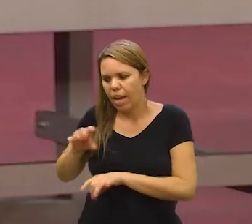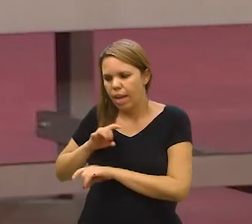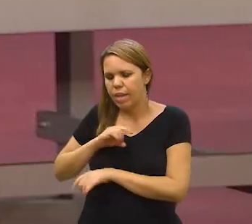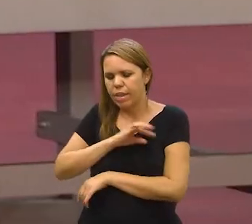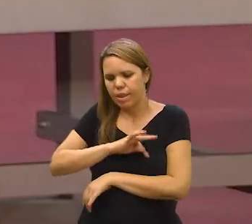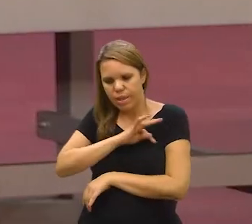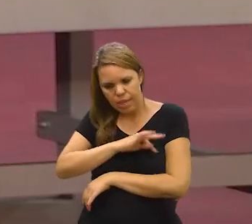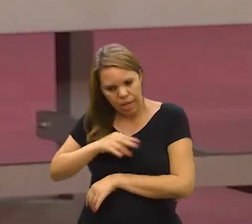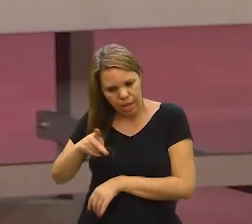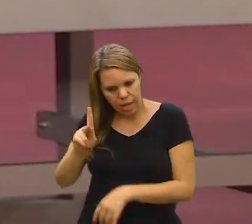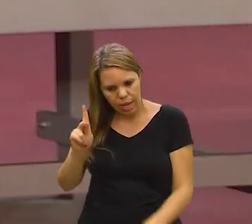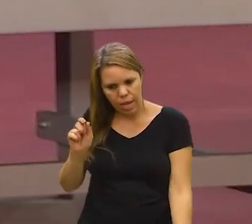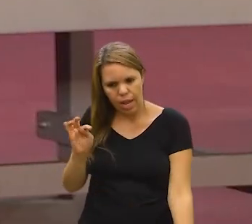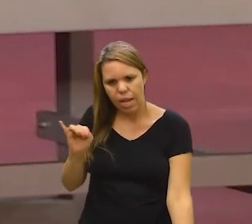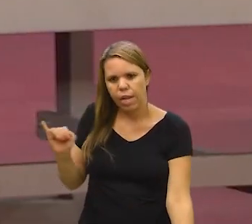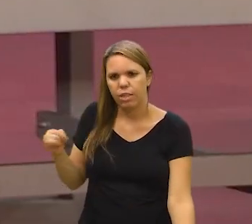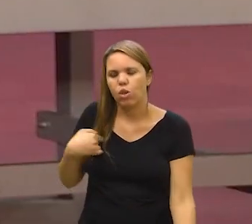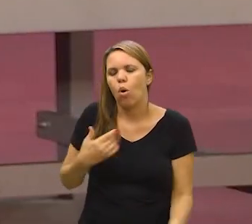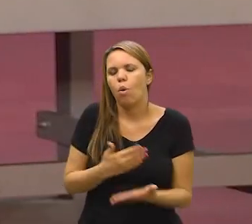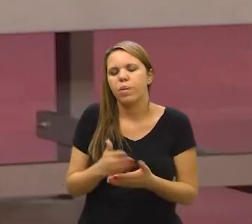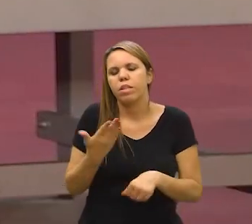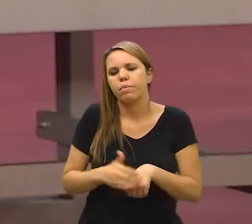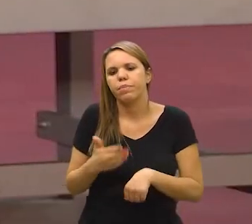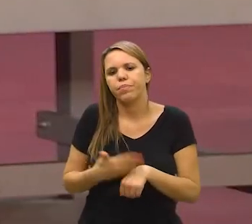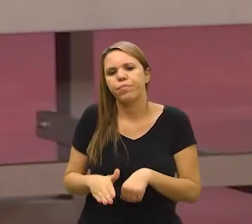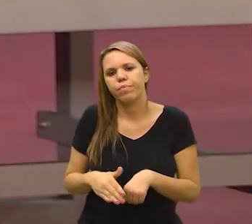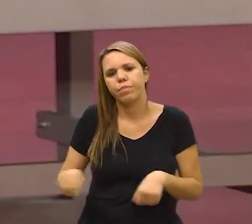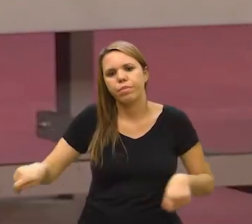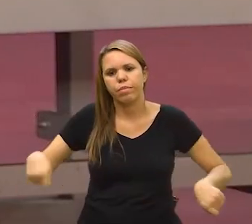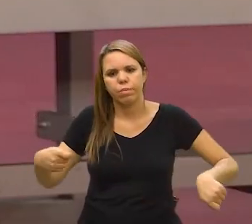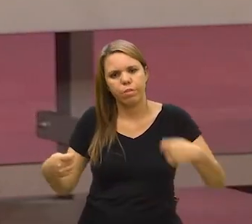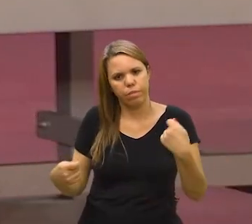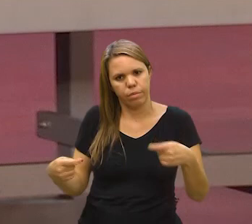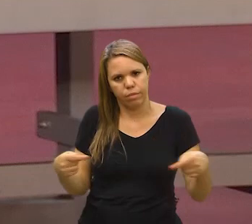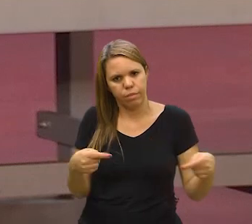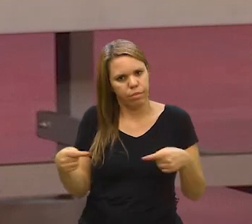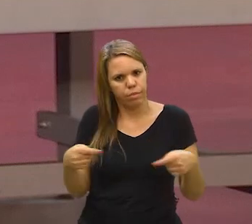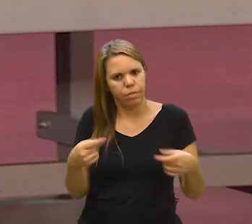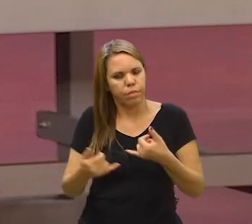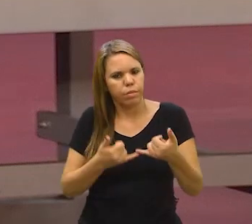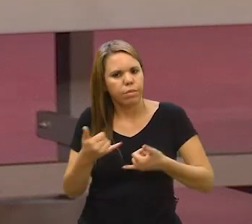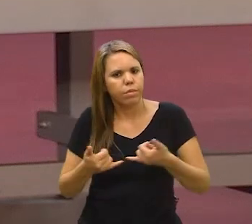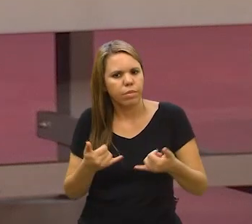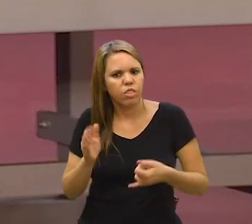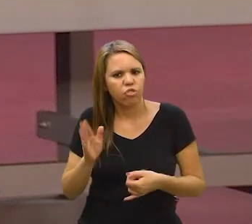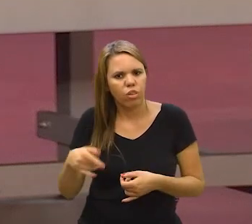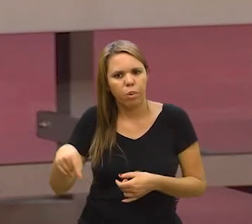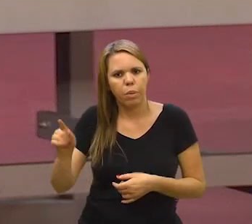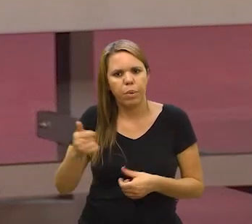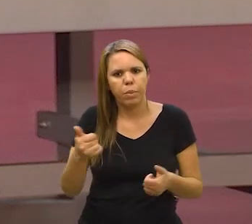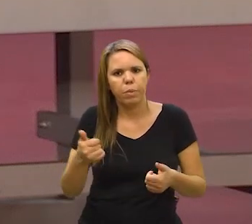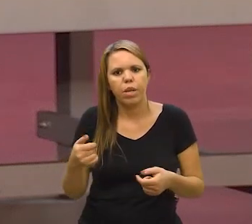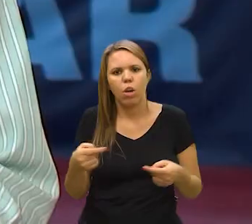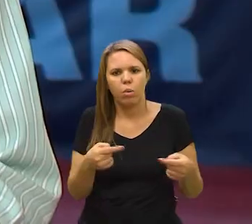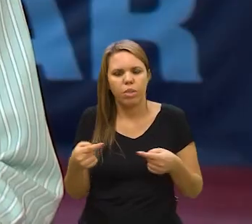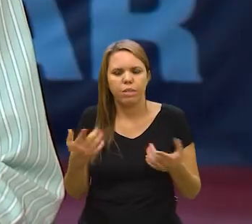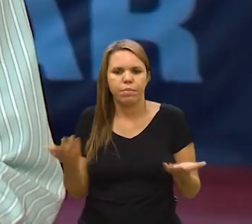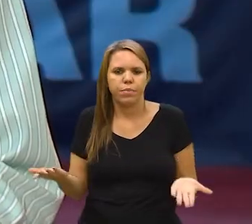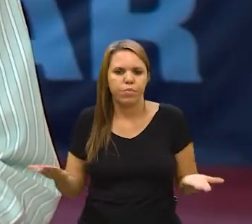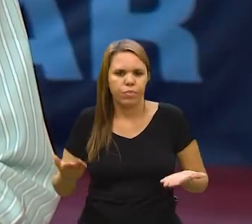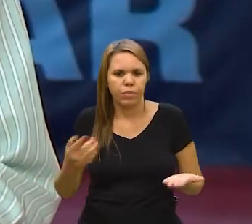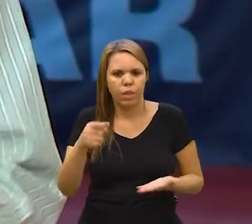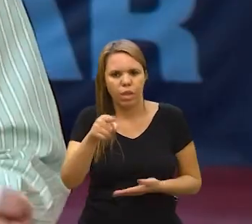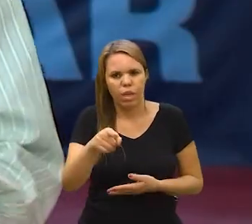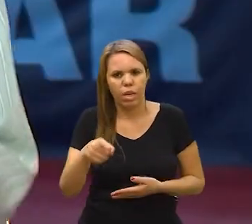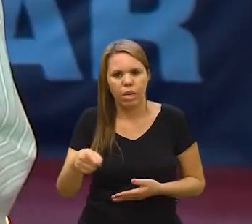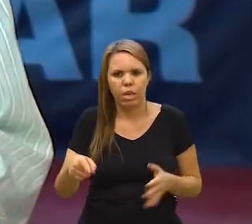Kátia, e eu comecei a praticar o tênis de mesa mais assim com fins competitivos, como hobby, mas já para ir para as primeiras competições. Né? E hoje você